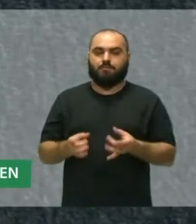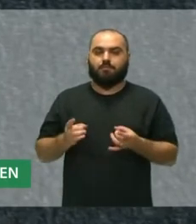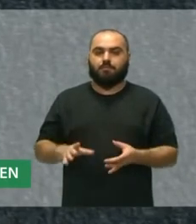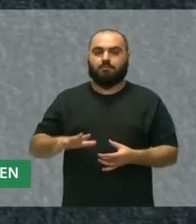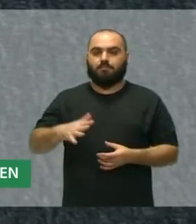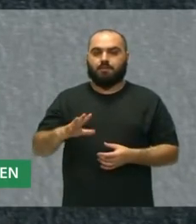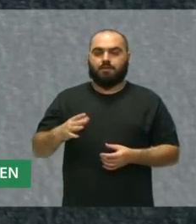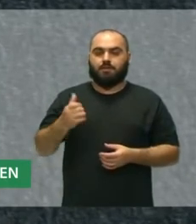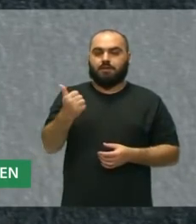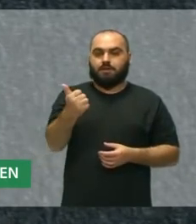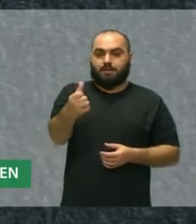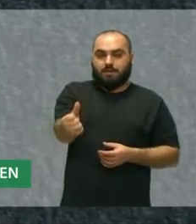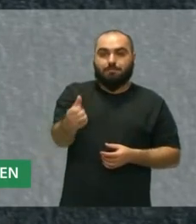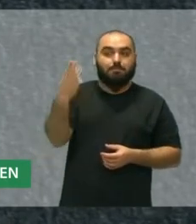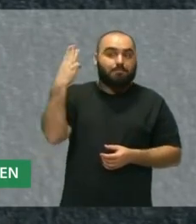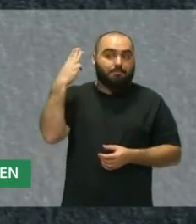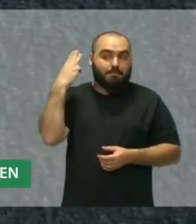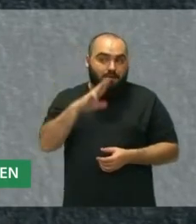torno de